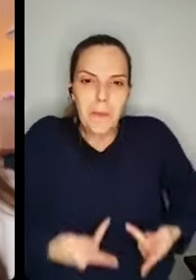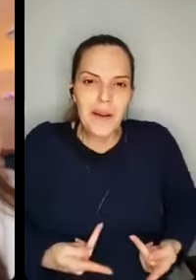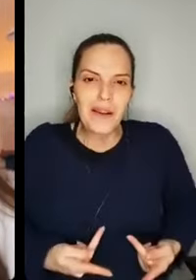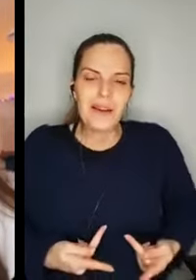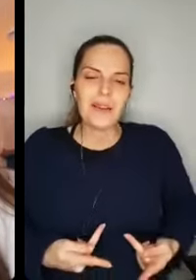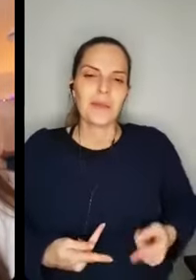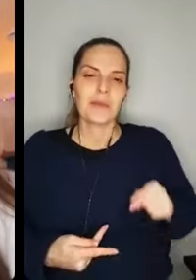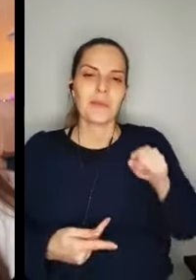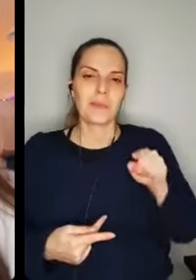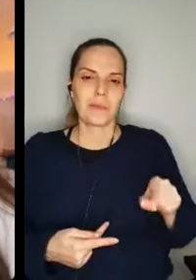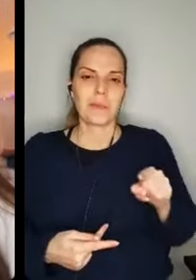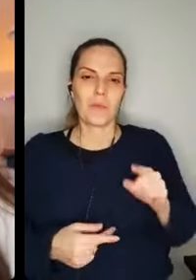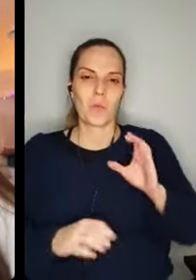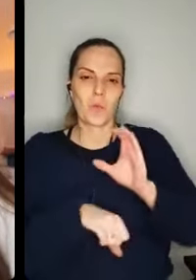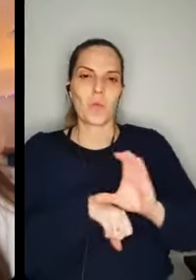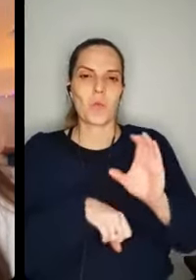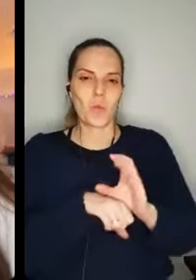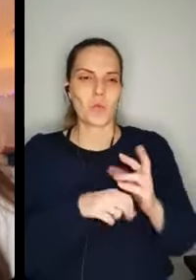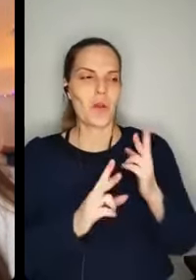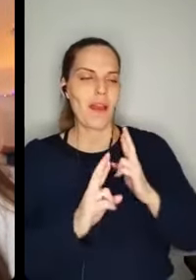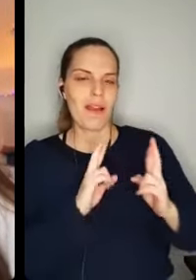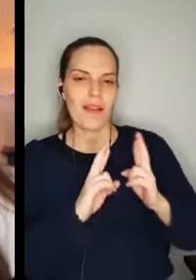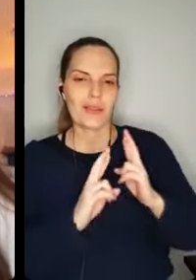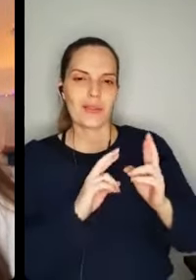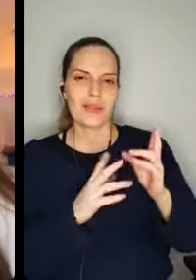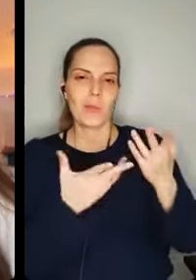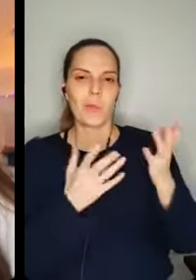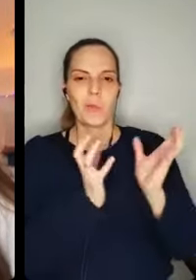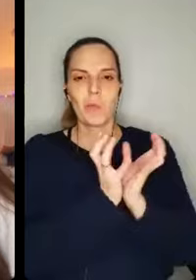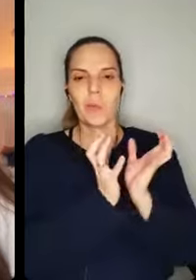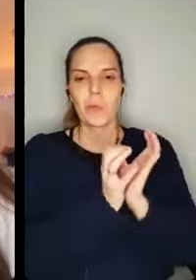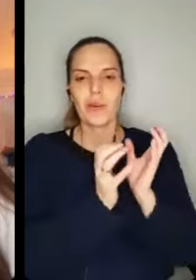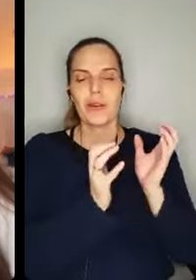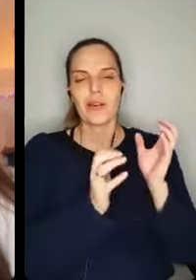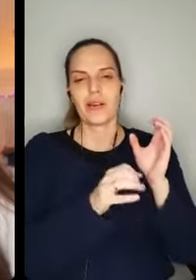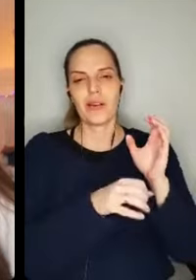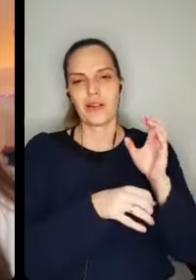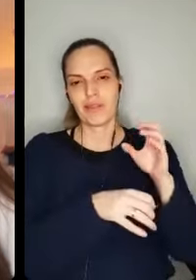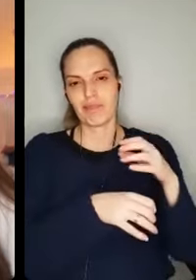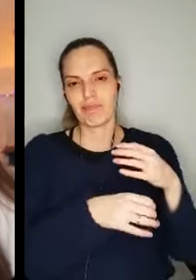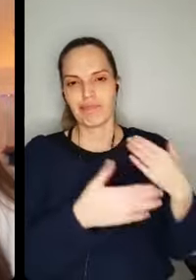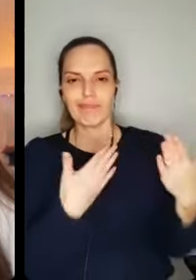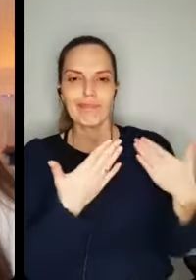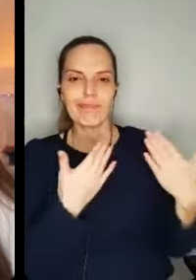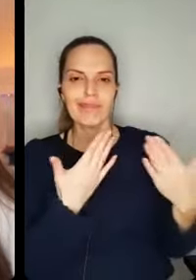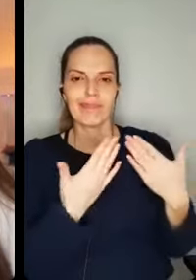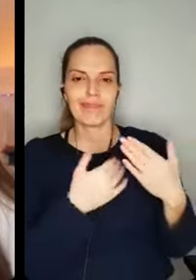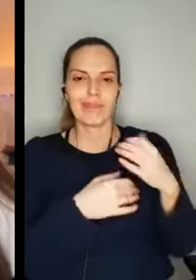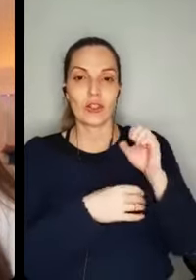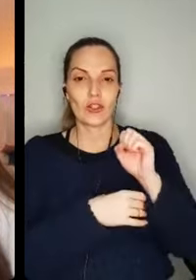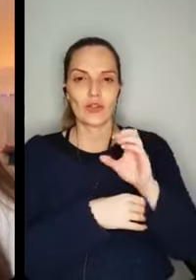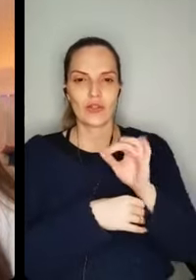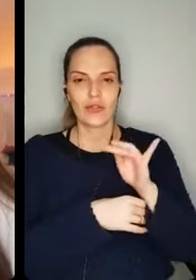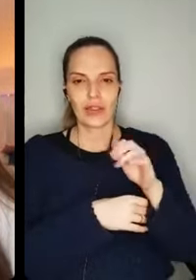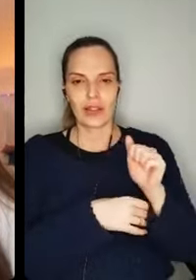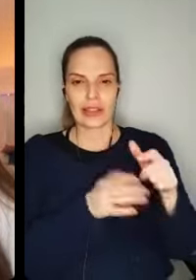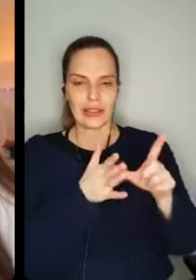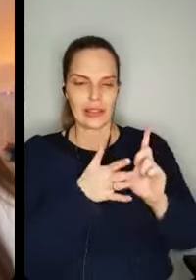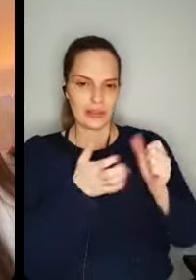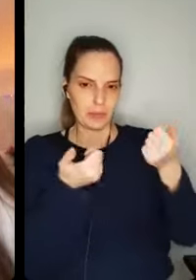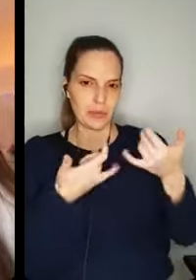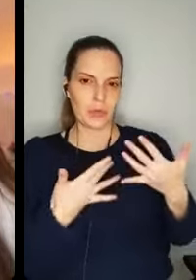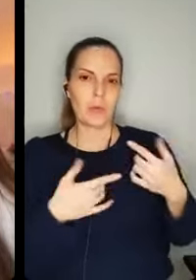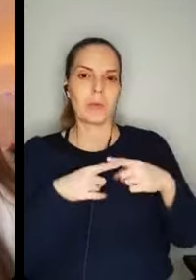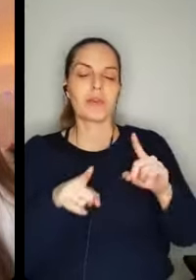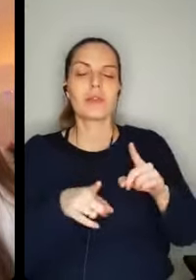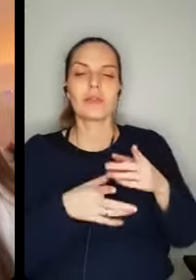relação com os colegas, com a turma? A Sofia chegou a comentar um pouquinho, né? Se vocês puderem falar um pouco mais sobre isso, como é que é a percepção de